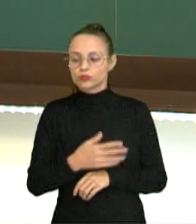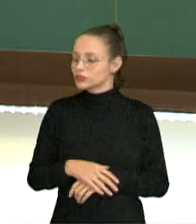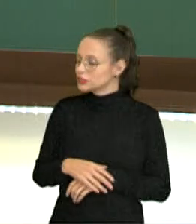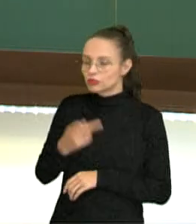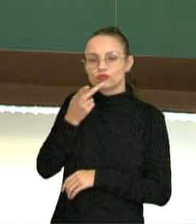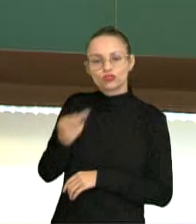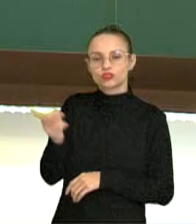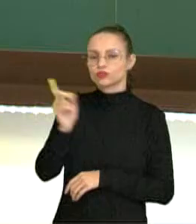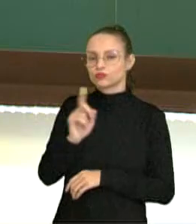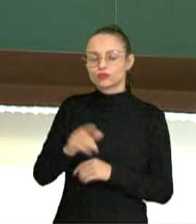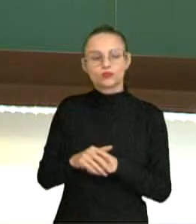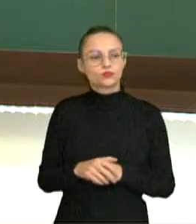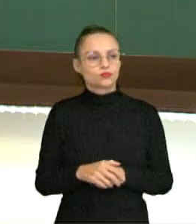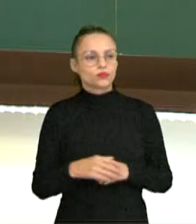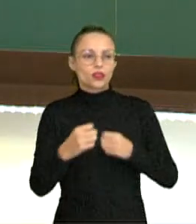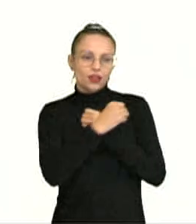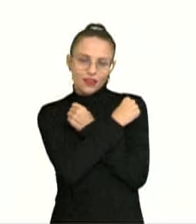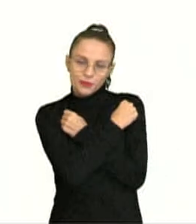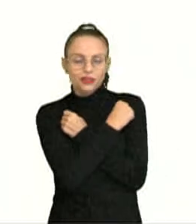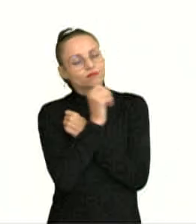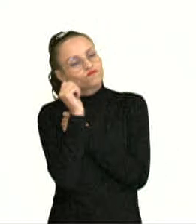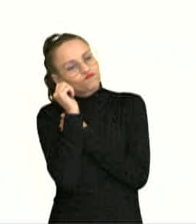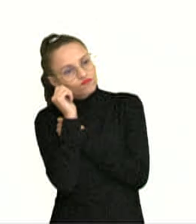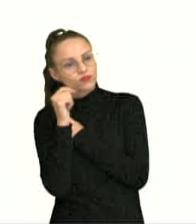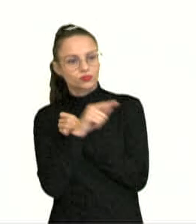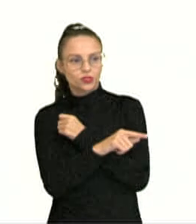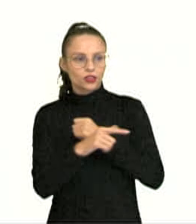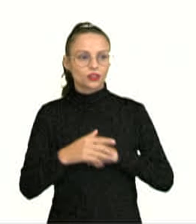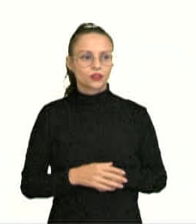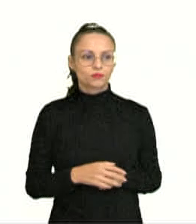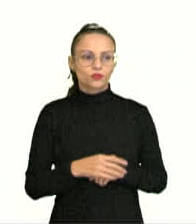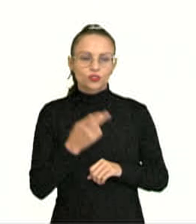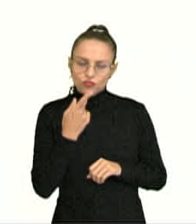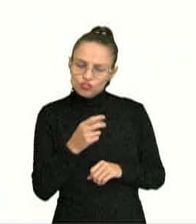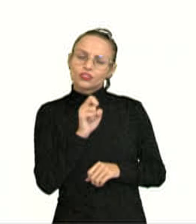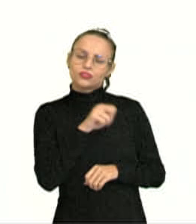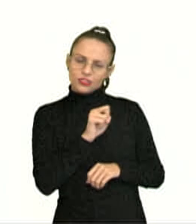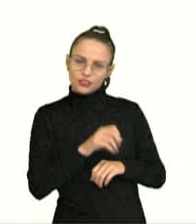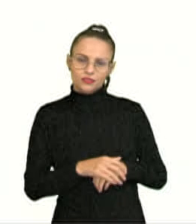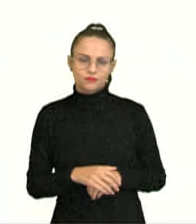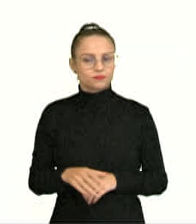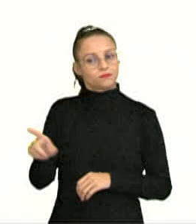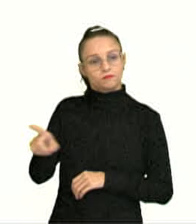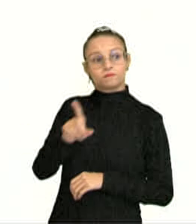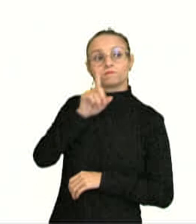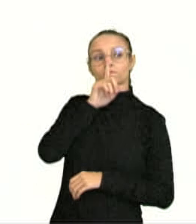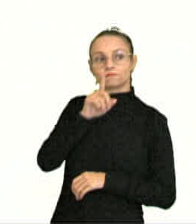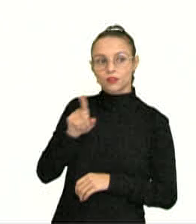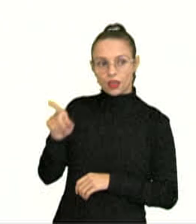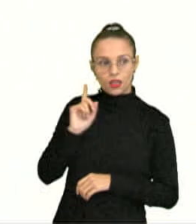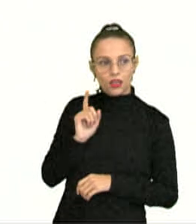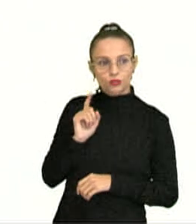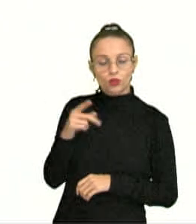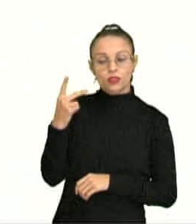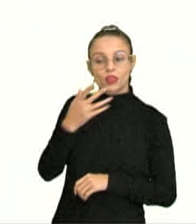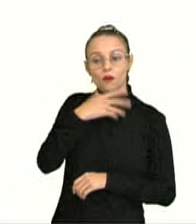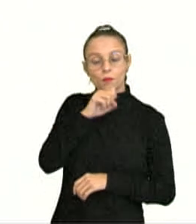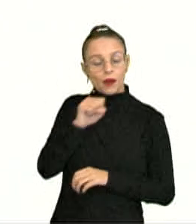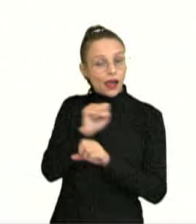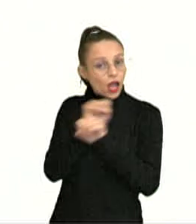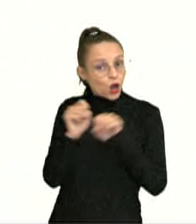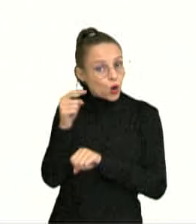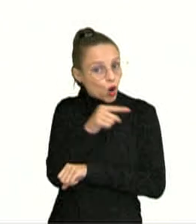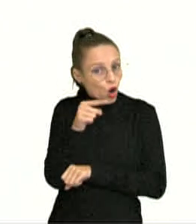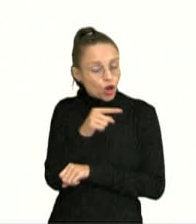digo. Abraçando e encostando seu rosto no dela. Diz sim. Fica quieto, Tião. Teus pais acordam